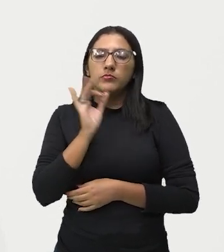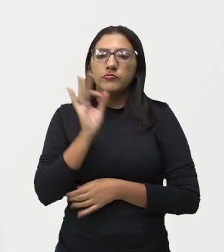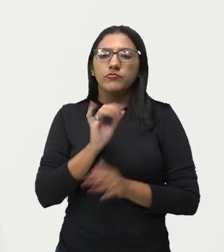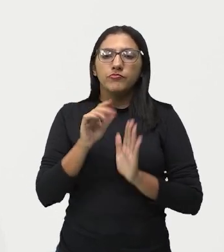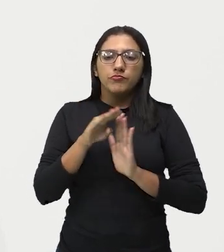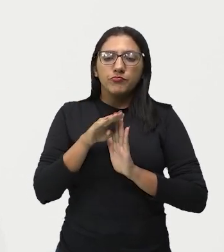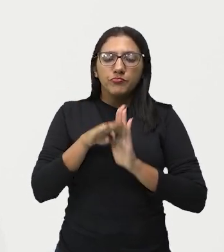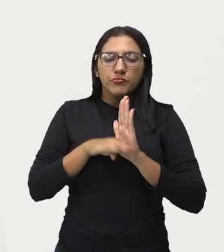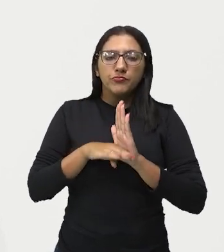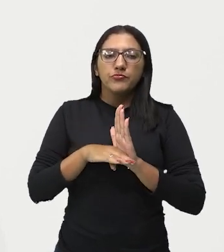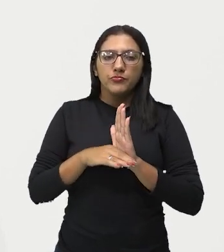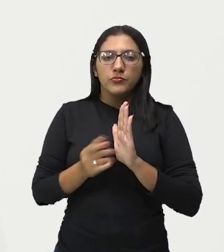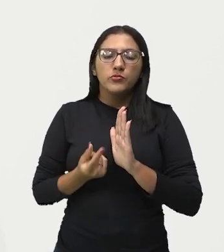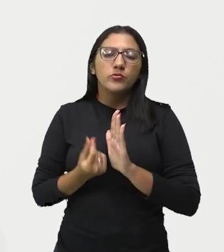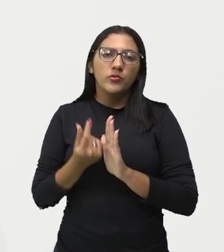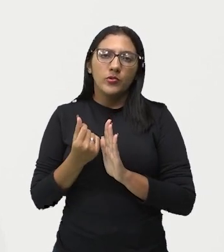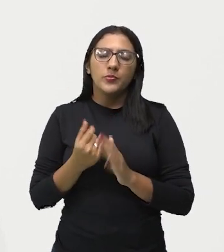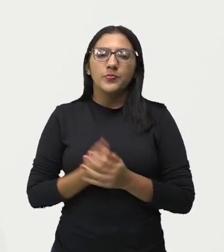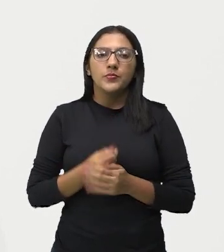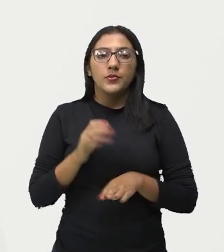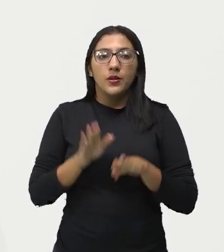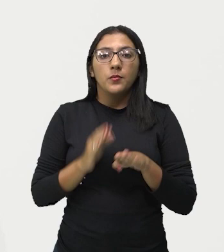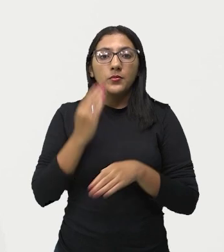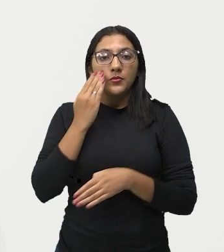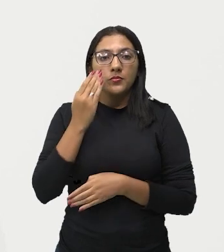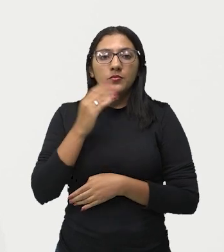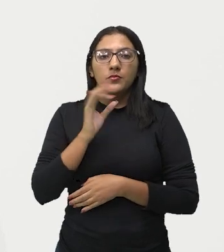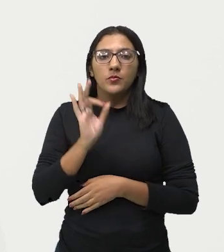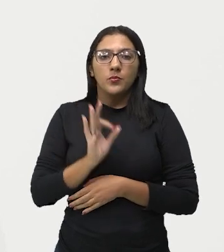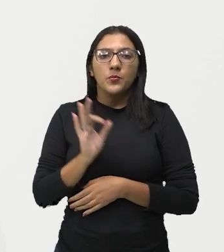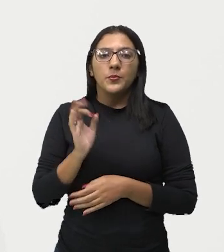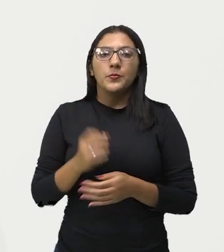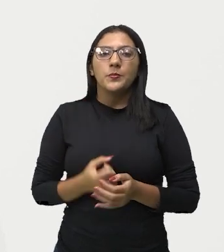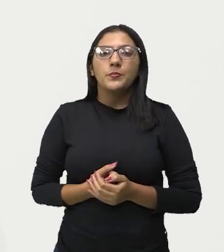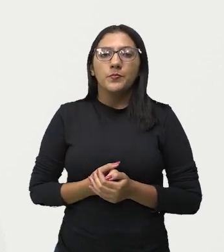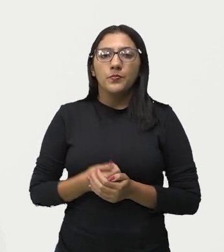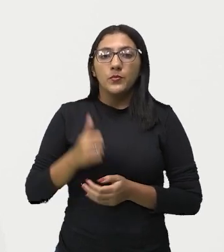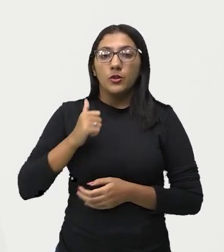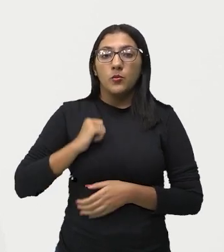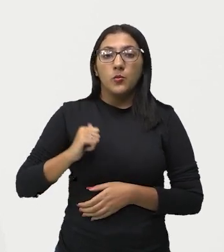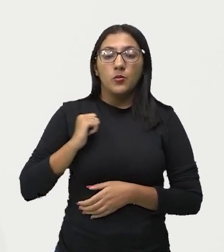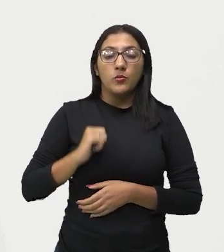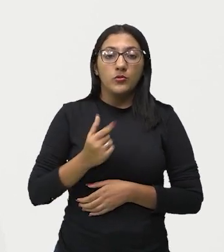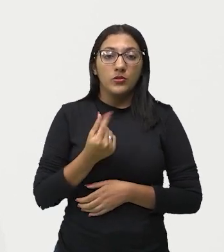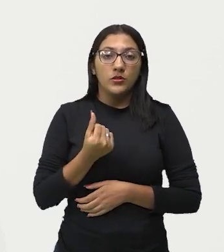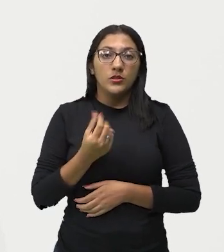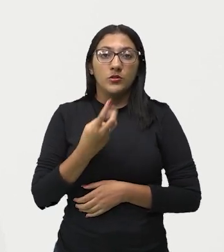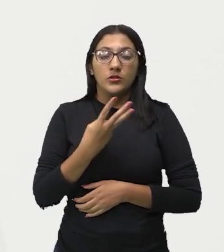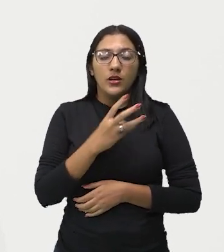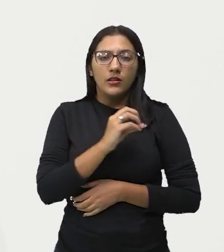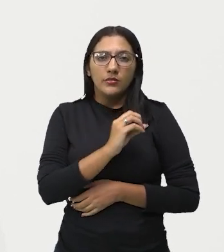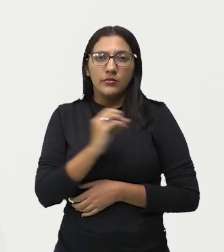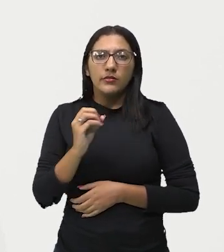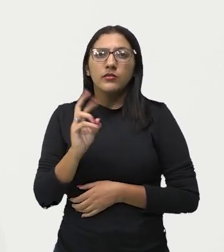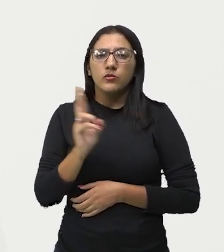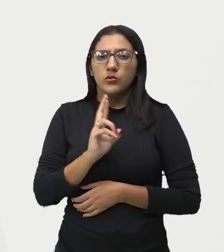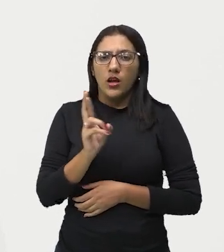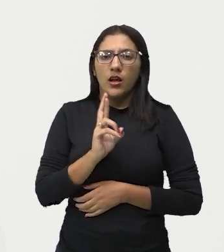valor. Componha só comigo aqui no exemplo. Uma bolsa custa 300 reais. Olha